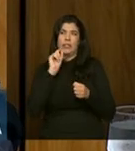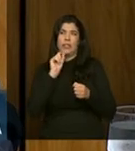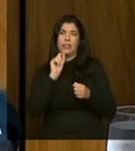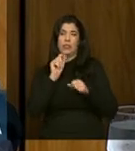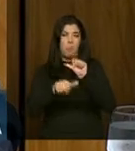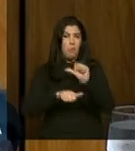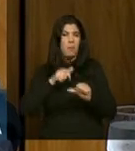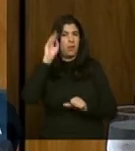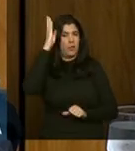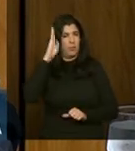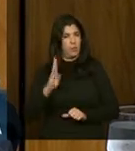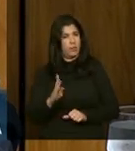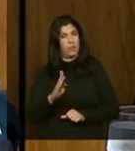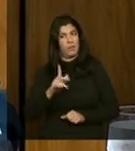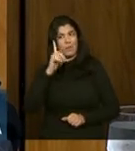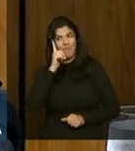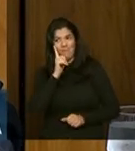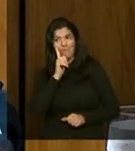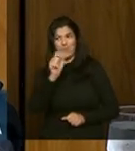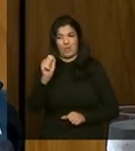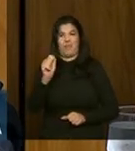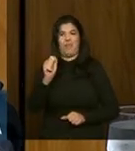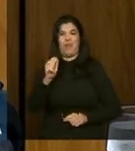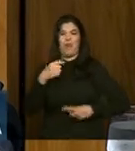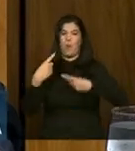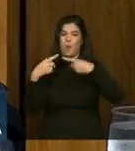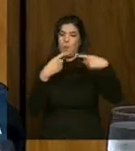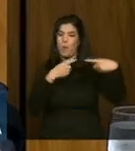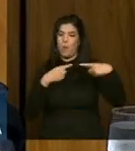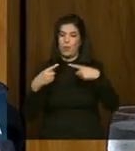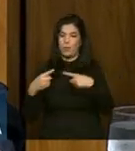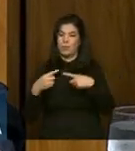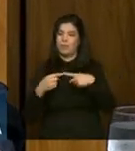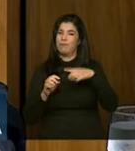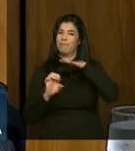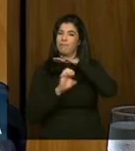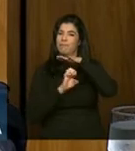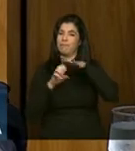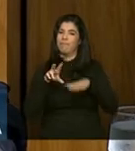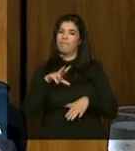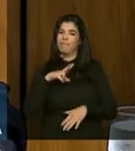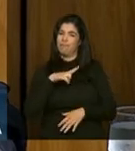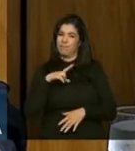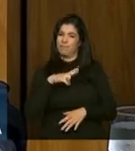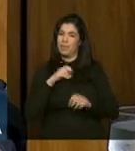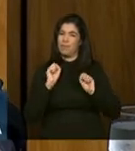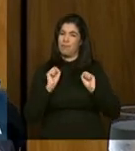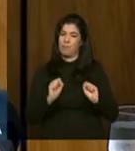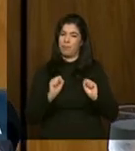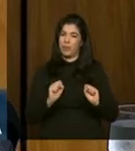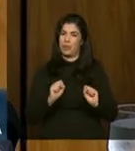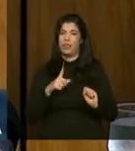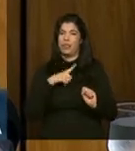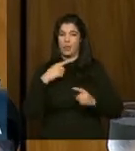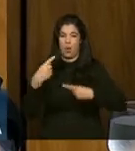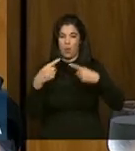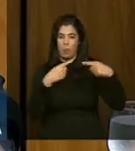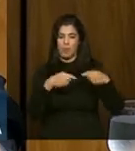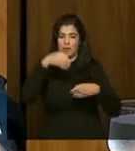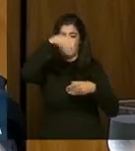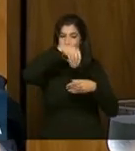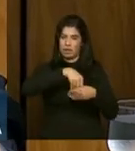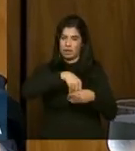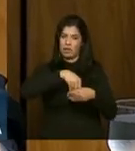da competitividade de tal forma que o setor privado brasileiro possa competir não só no Brasil,